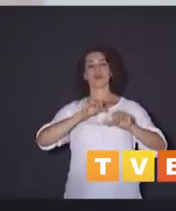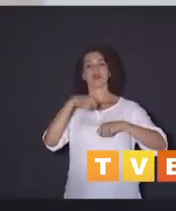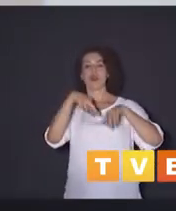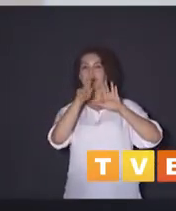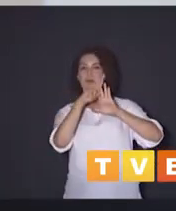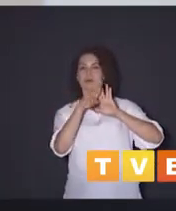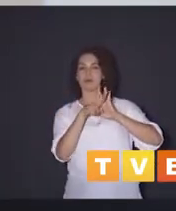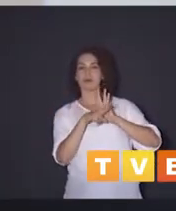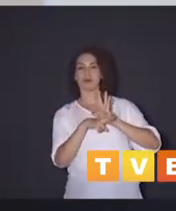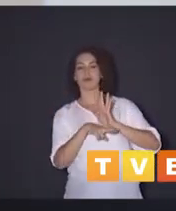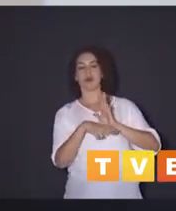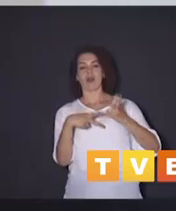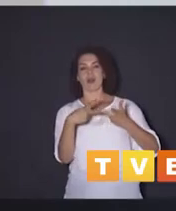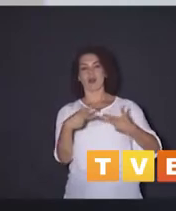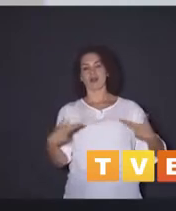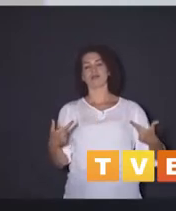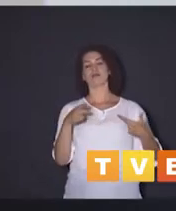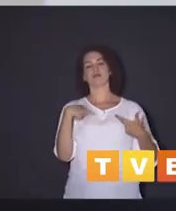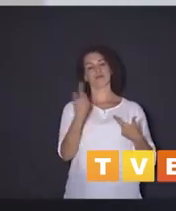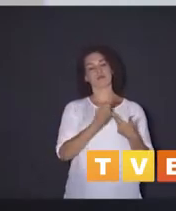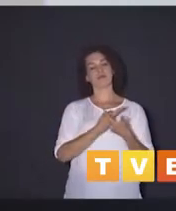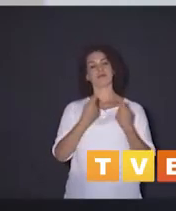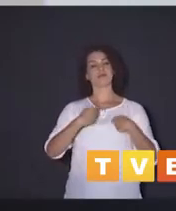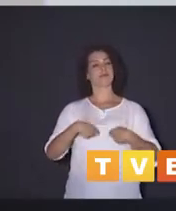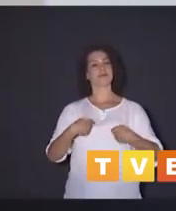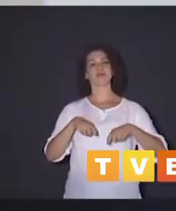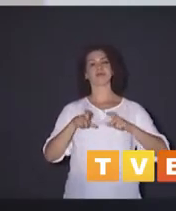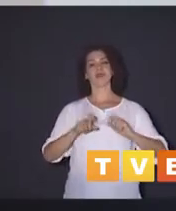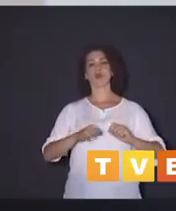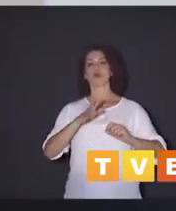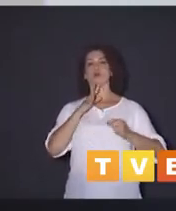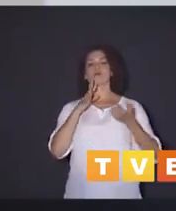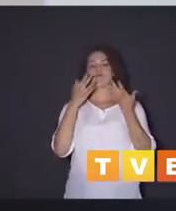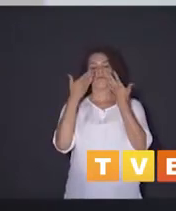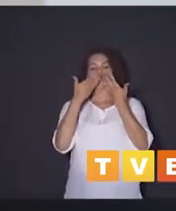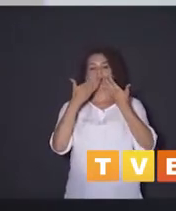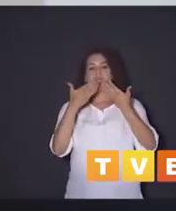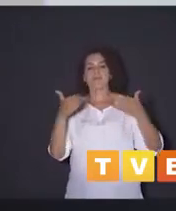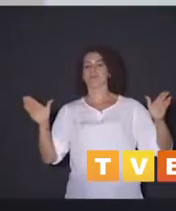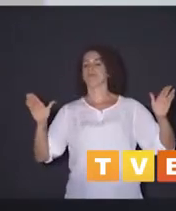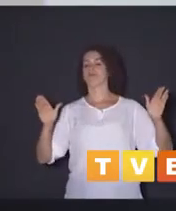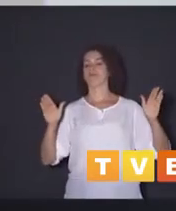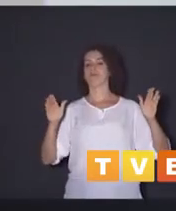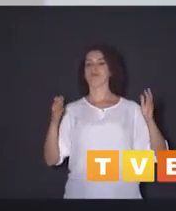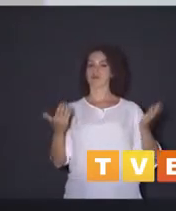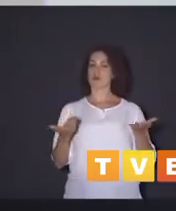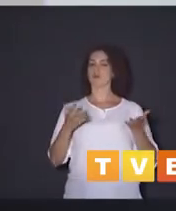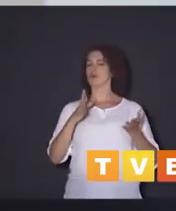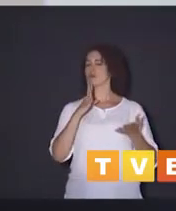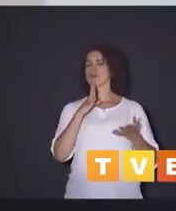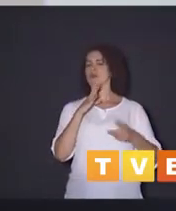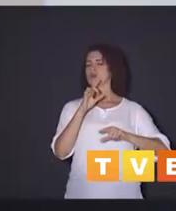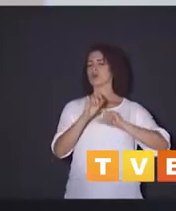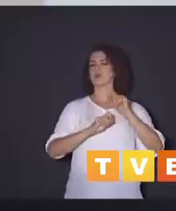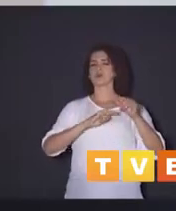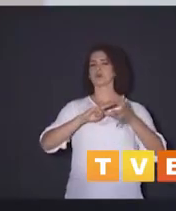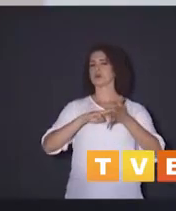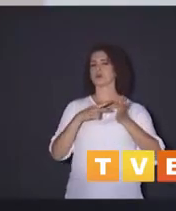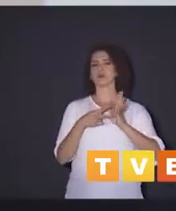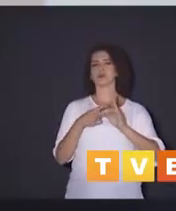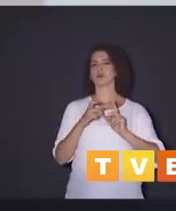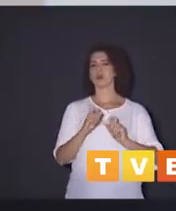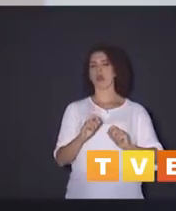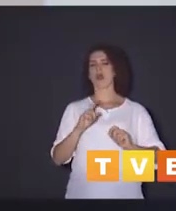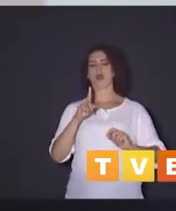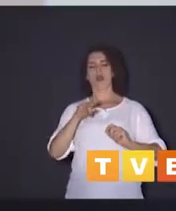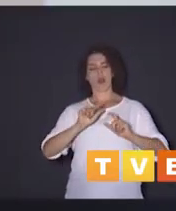e o que é o que a gente precisa é ampliar conhecimento disso parte e conhecimento parte de uma de uma de uma